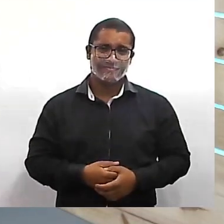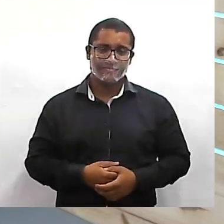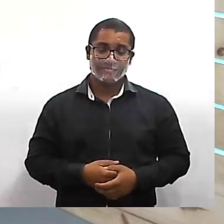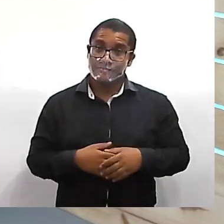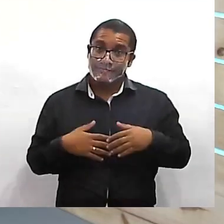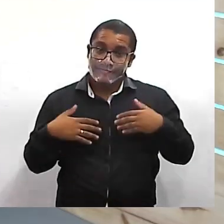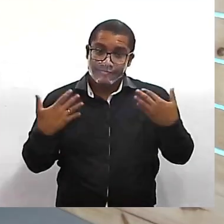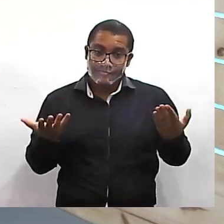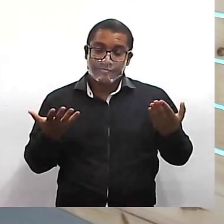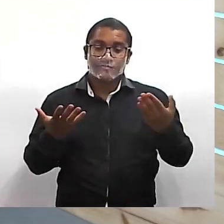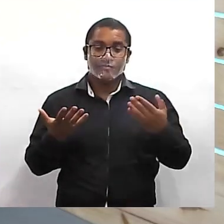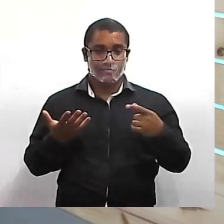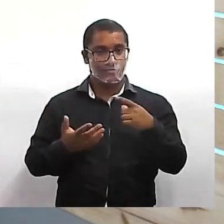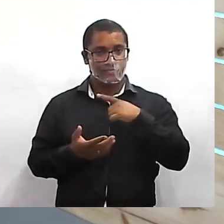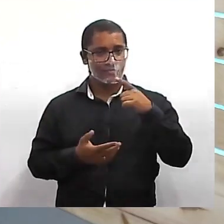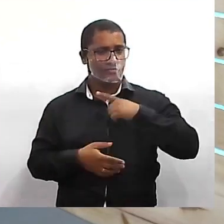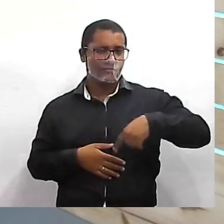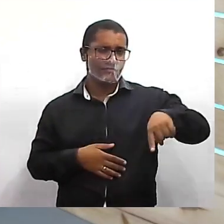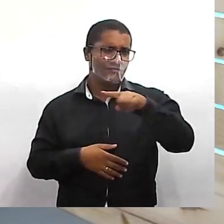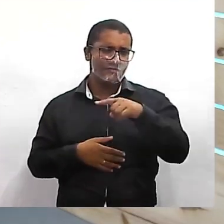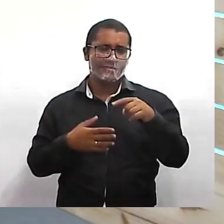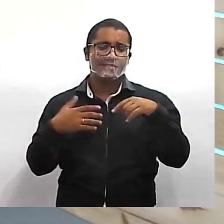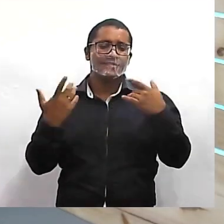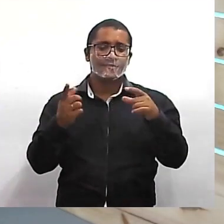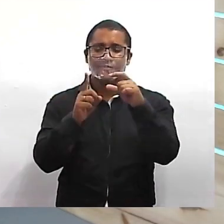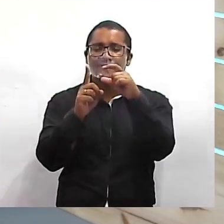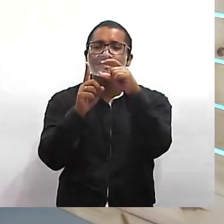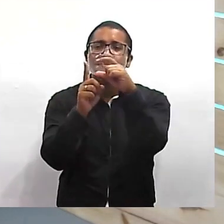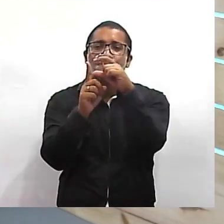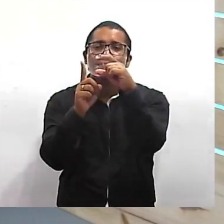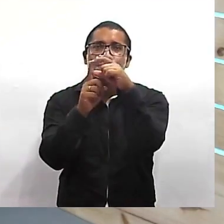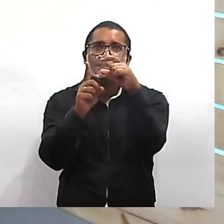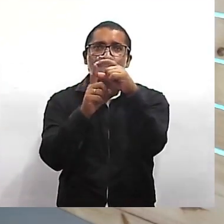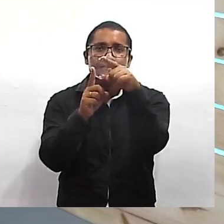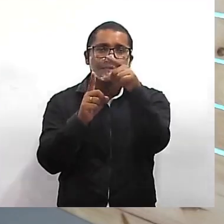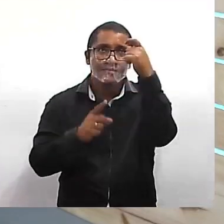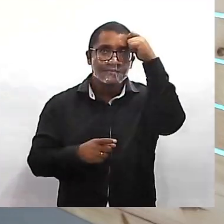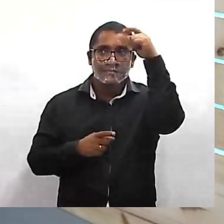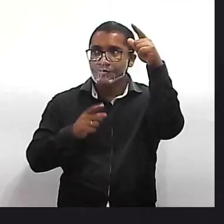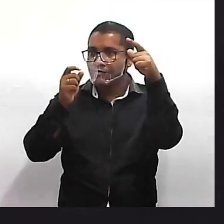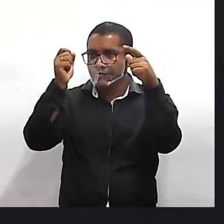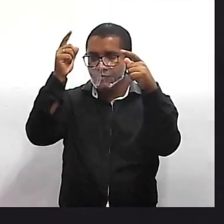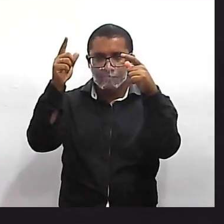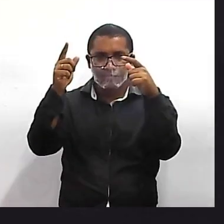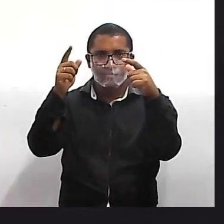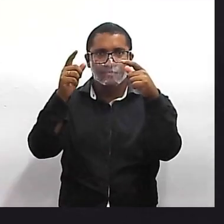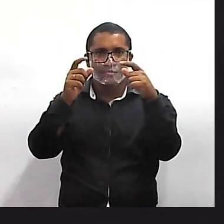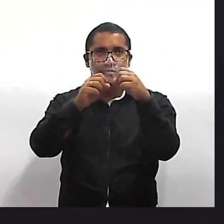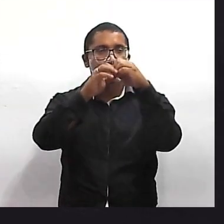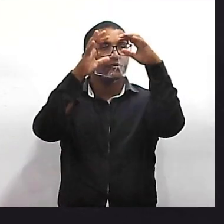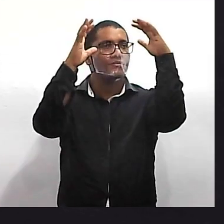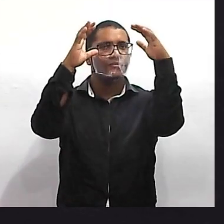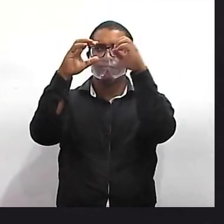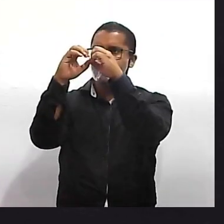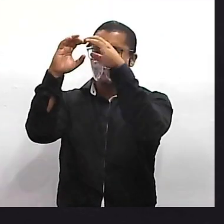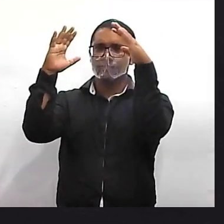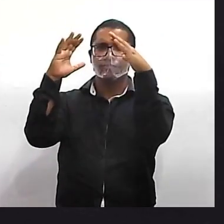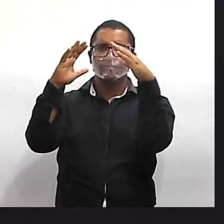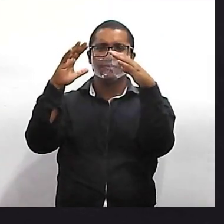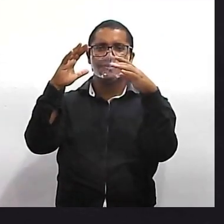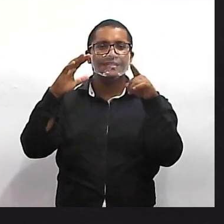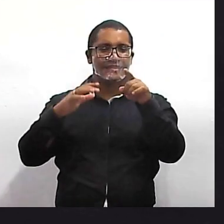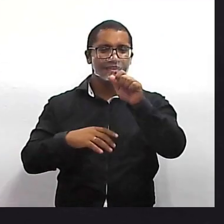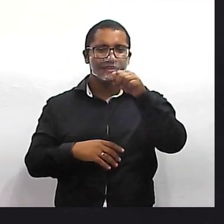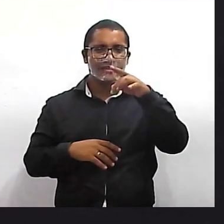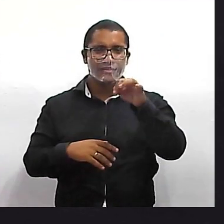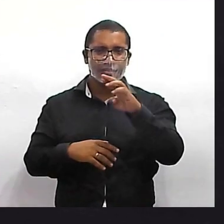E aí, vamos lá. Quais são as palavrinhas que vieram à sua mente quando eu fiz essa pergunta, quando o André